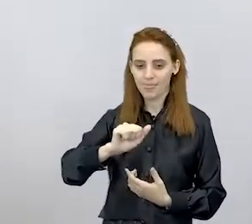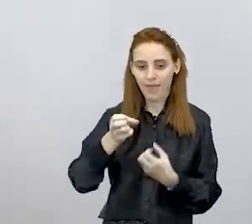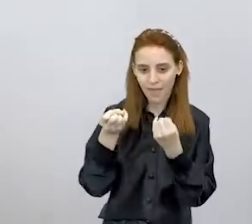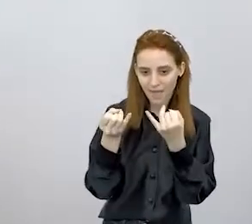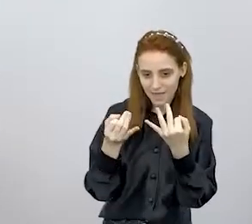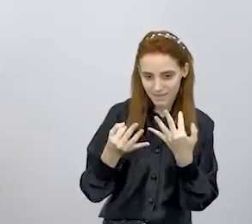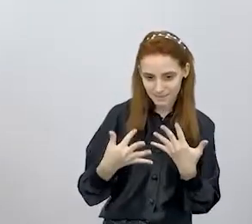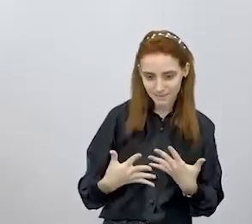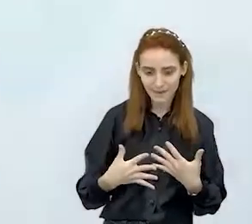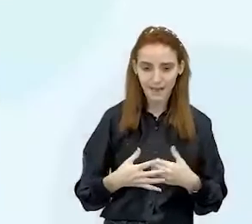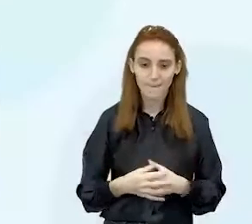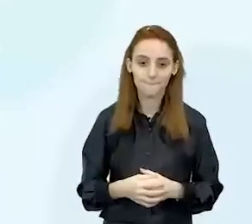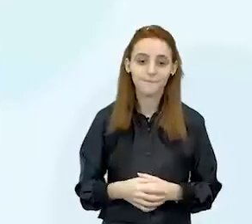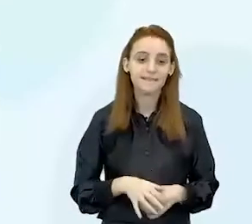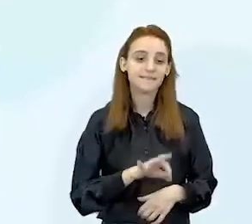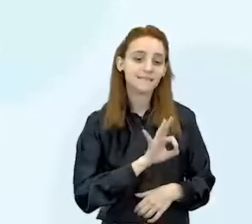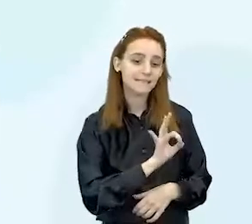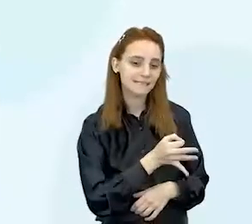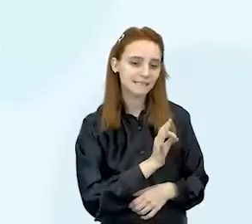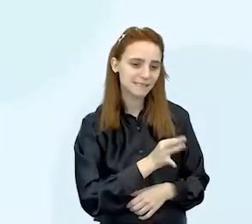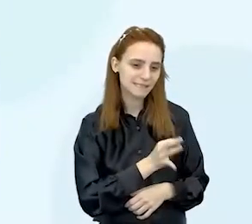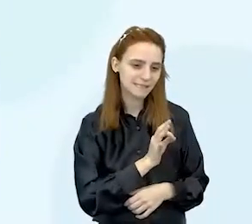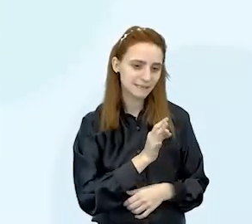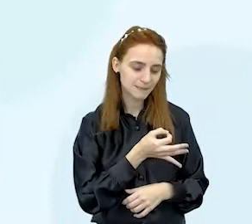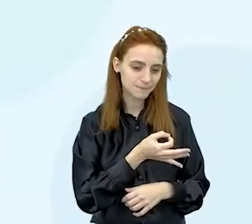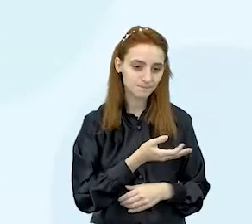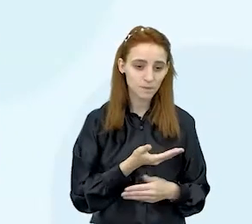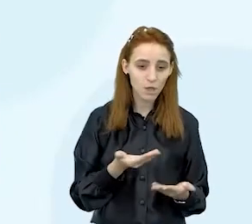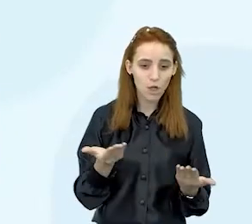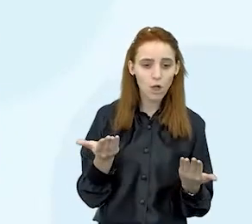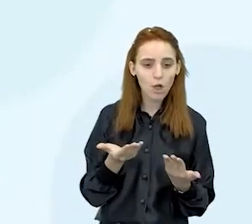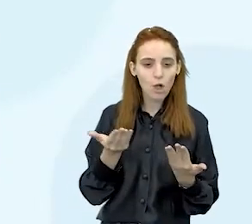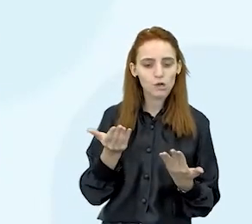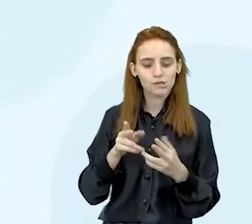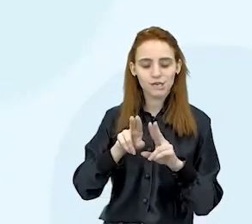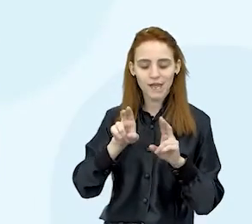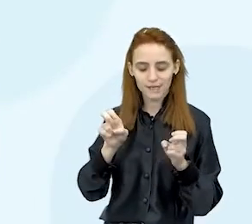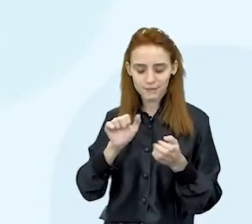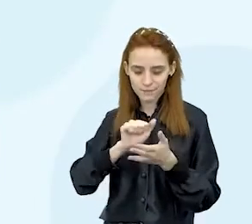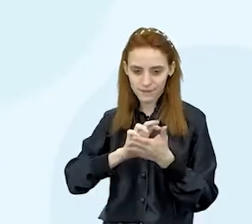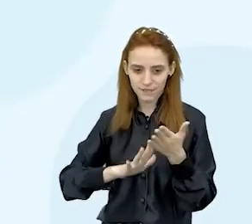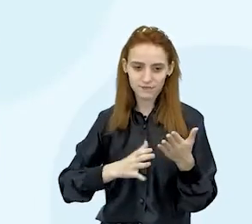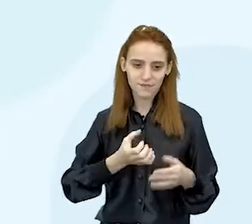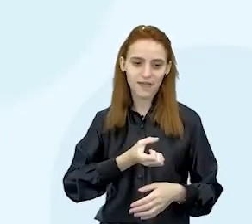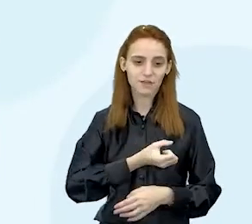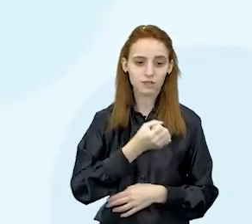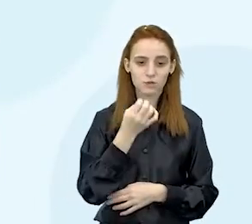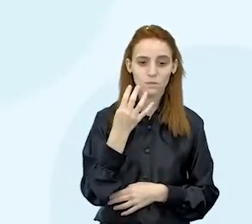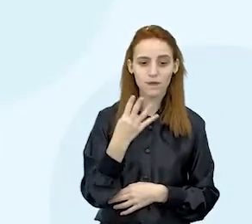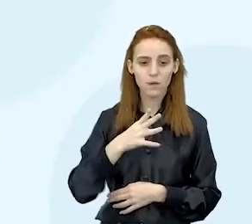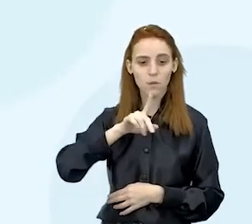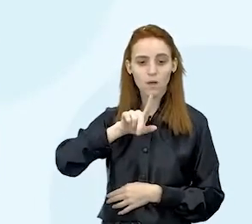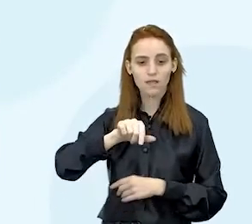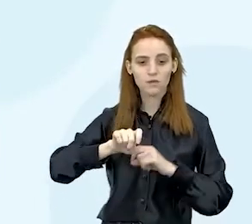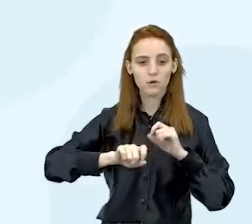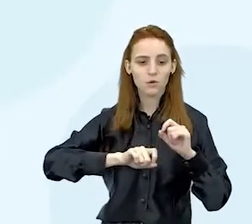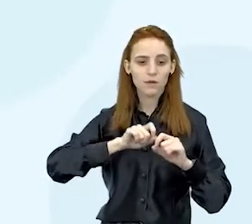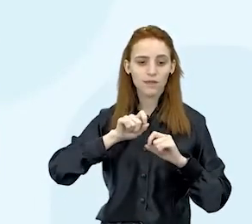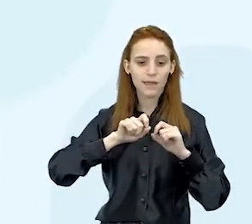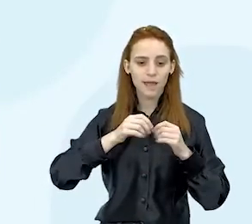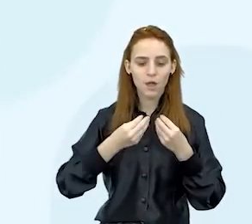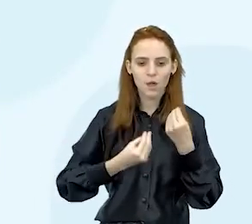eixo estruturante. Isso aí, o eixo estruturante que nós vamos trabalhar nessa atividade 4 é mediação e